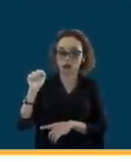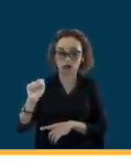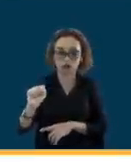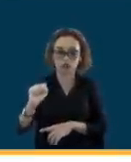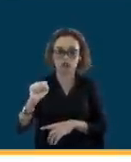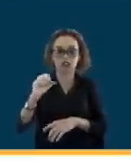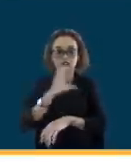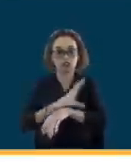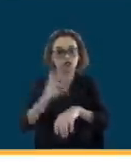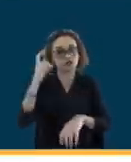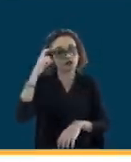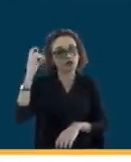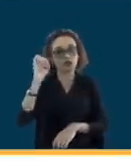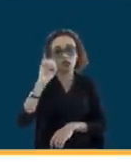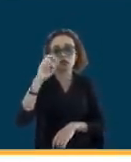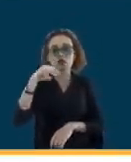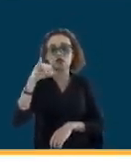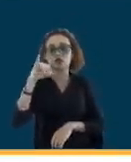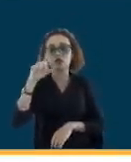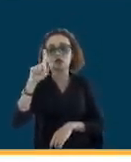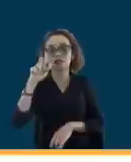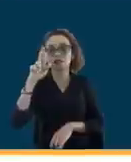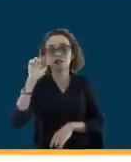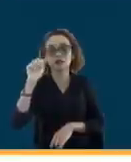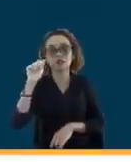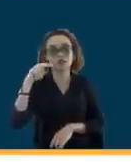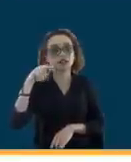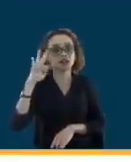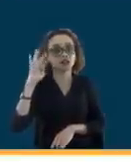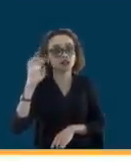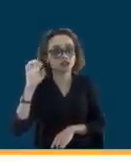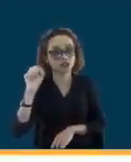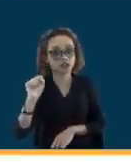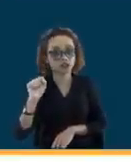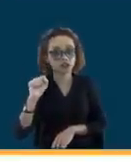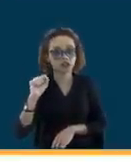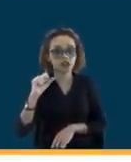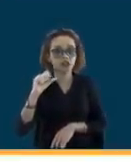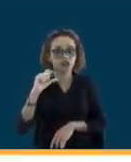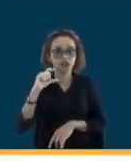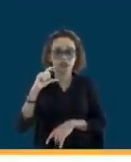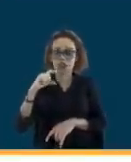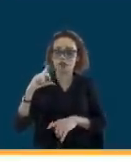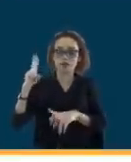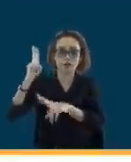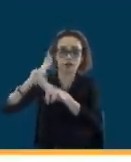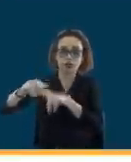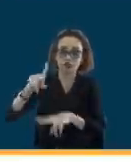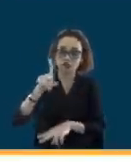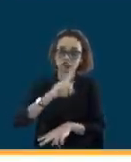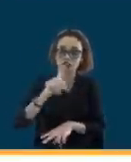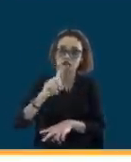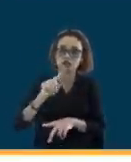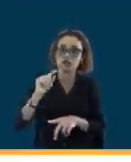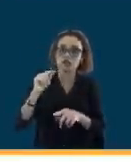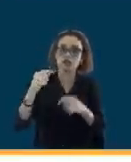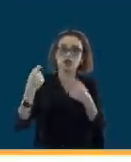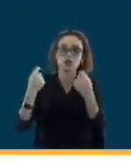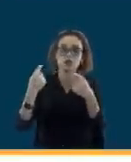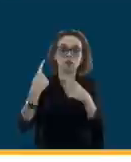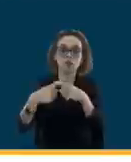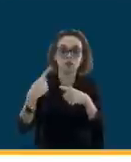imigrantes que vieram aqui para essa terra e não foram presos? amordaçados no processo